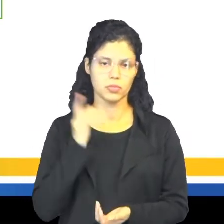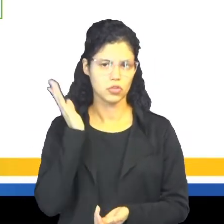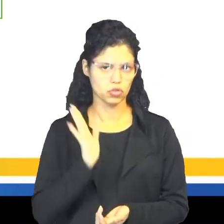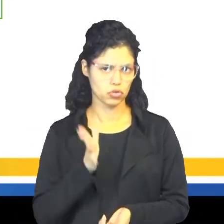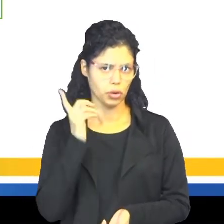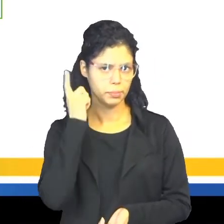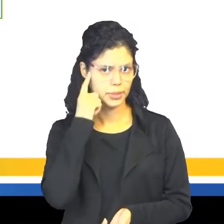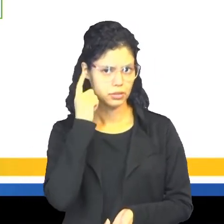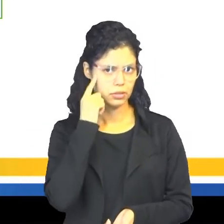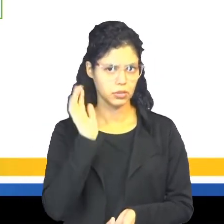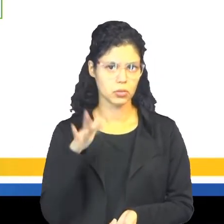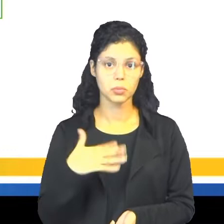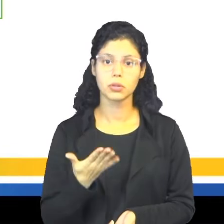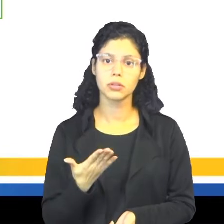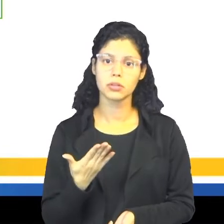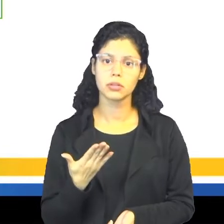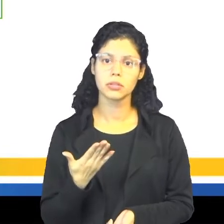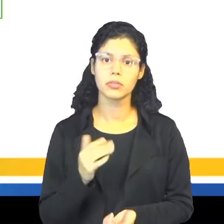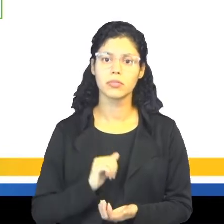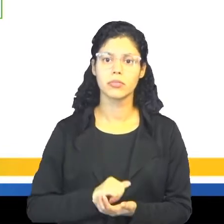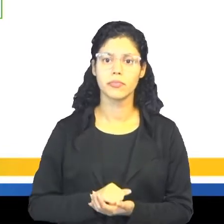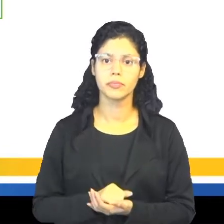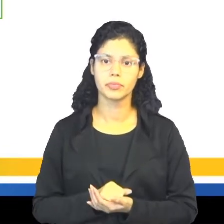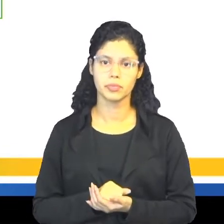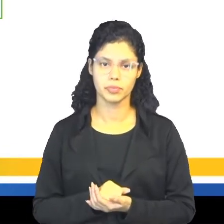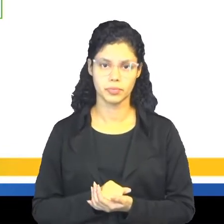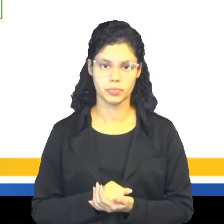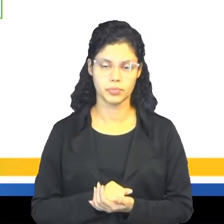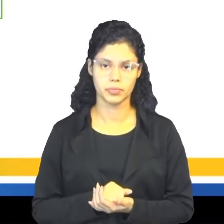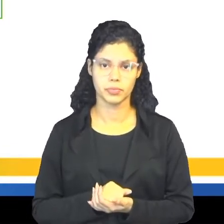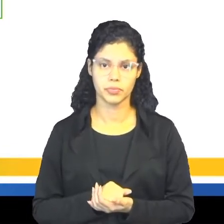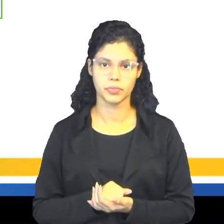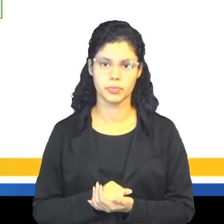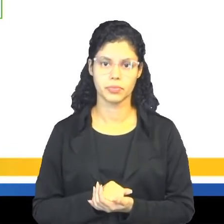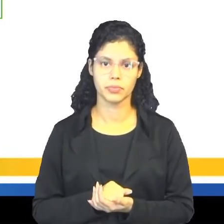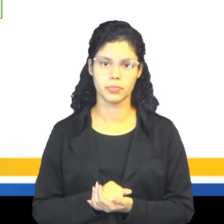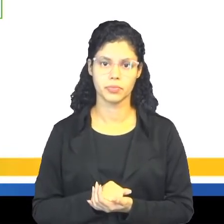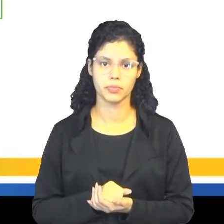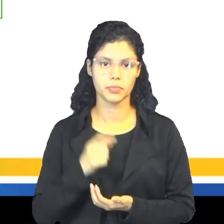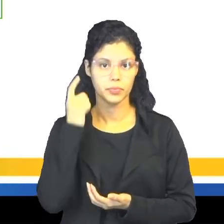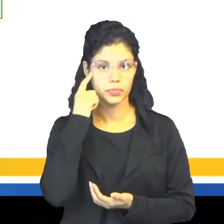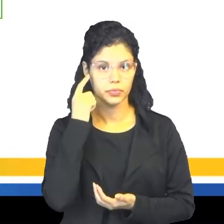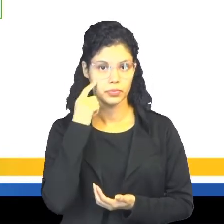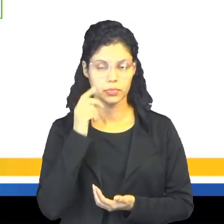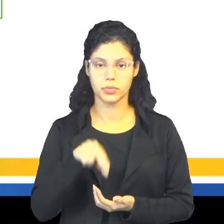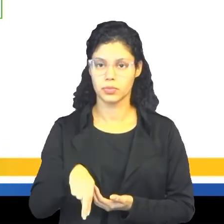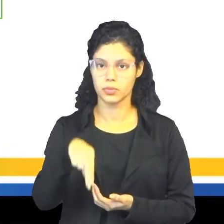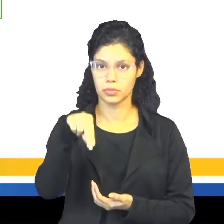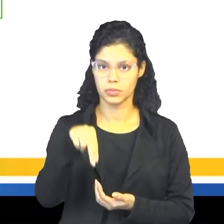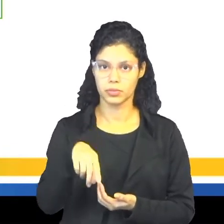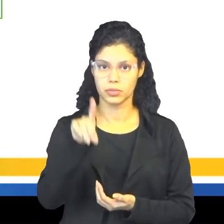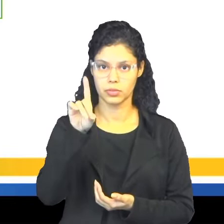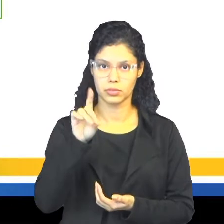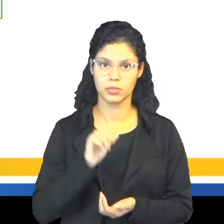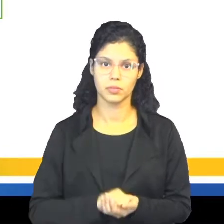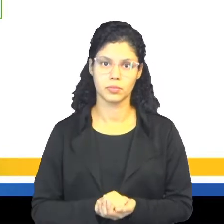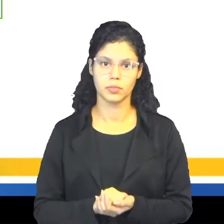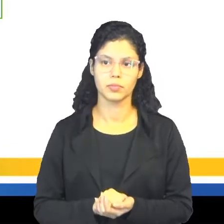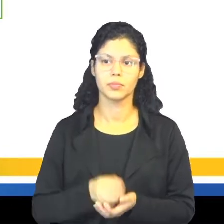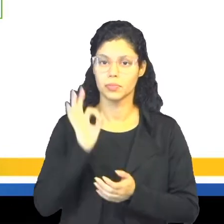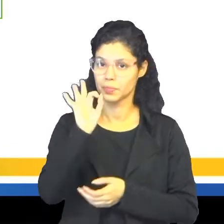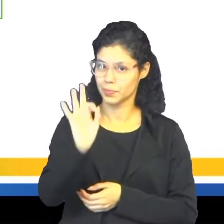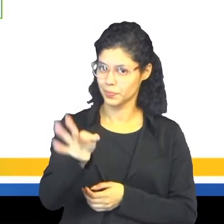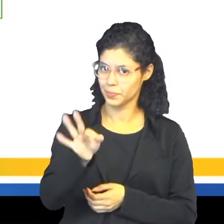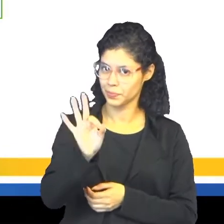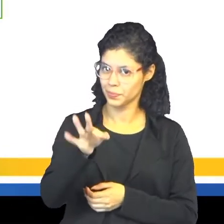Já pensaram Qual é o adjetivo presente nessa frase quem pensou na palavra nordestina acertou